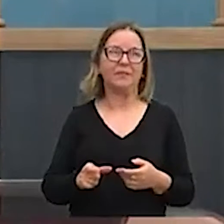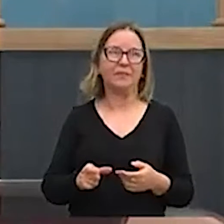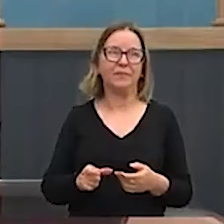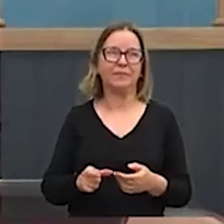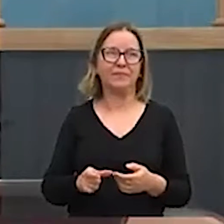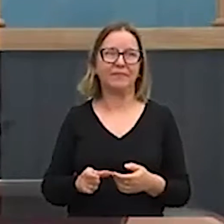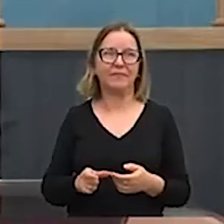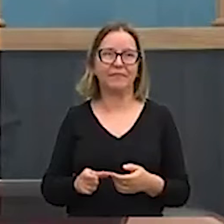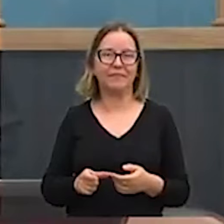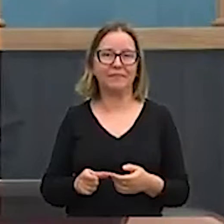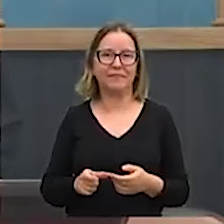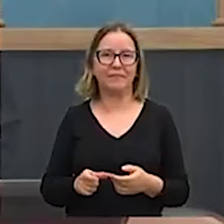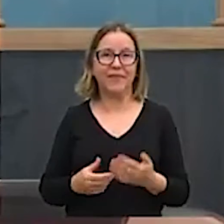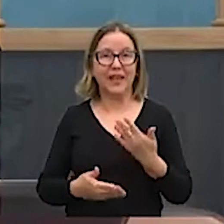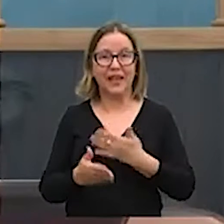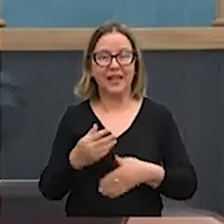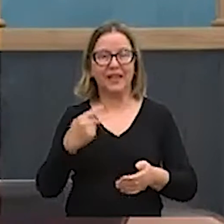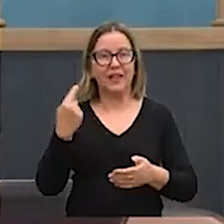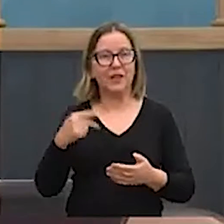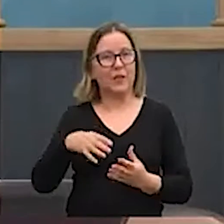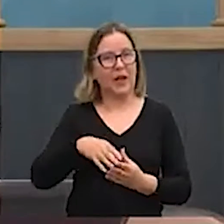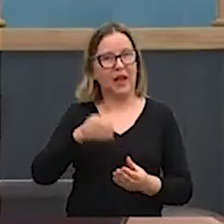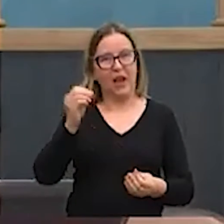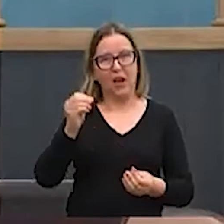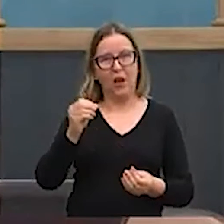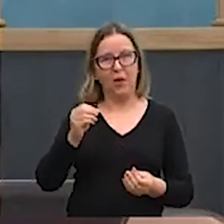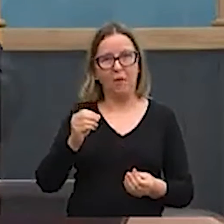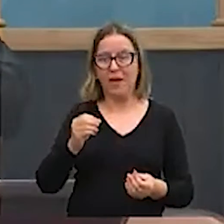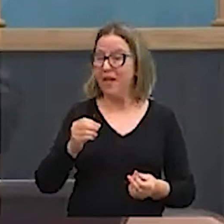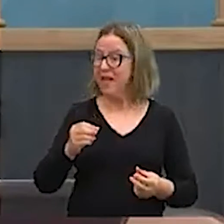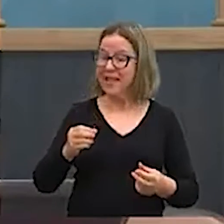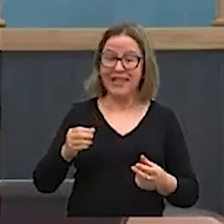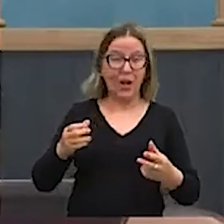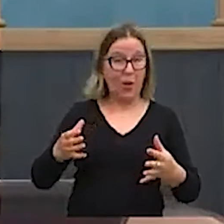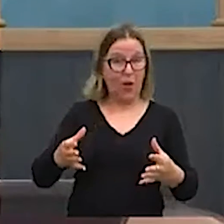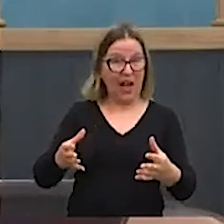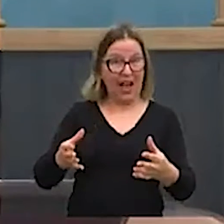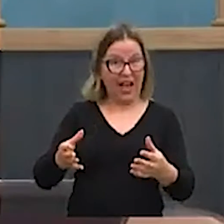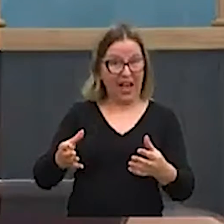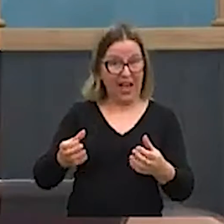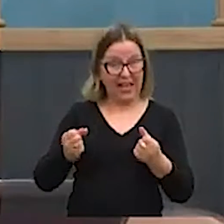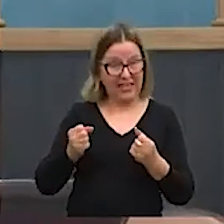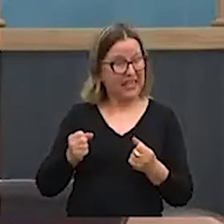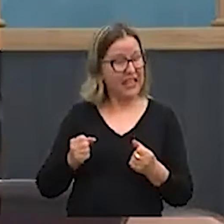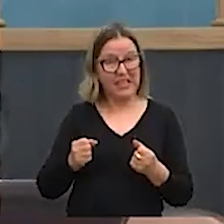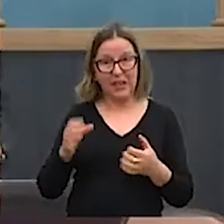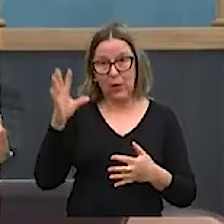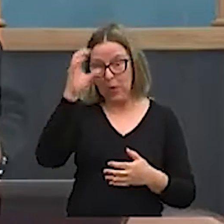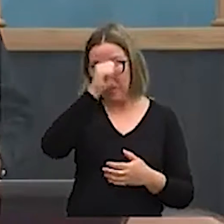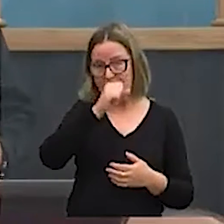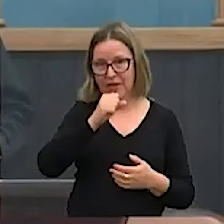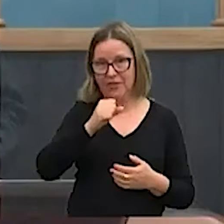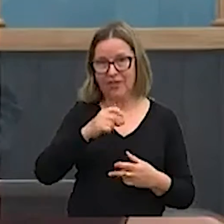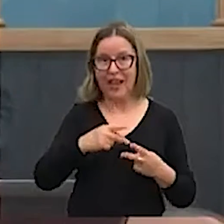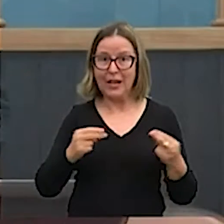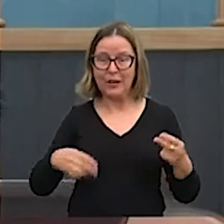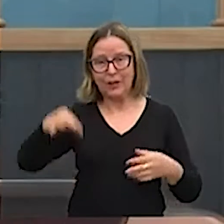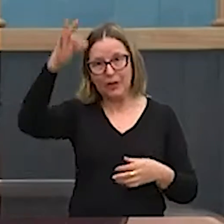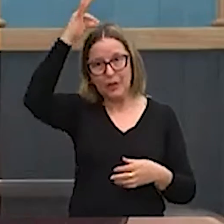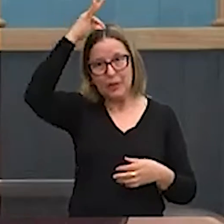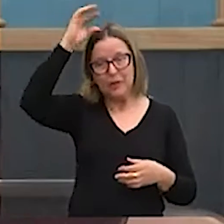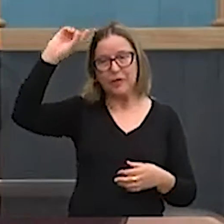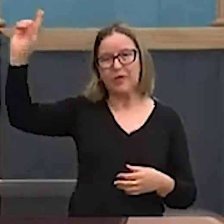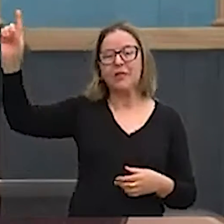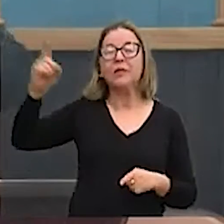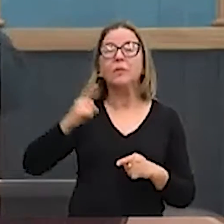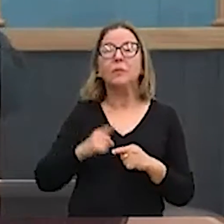da sua racionalidade, não aceita ou não compreende as coisas do Espírito de Deus.